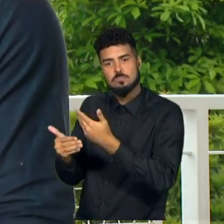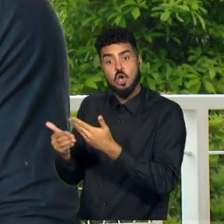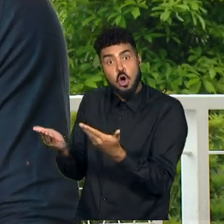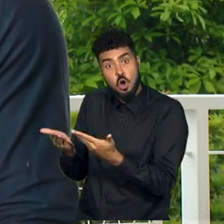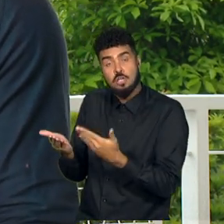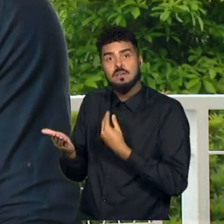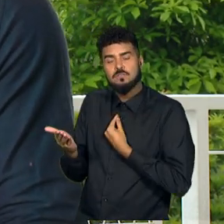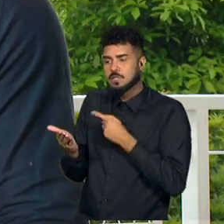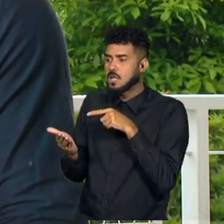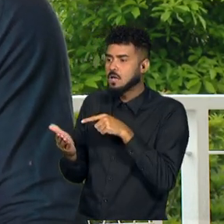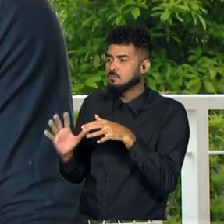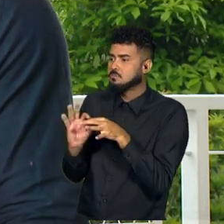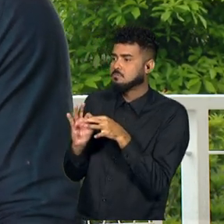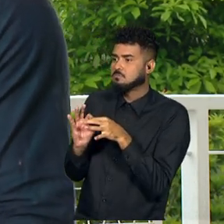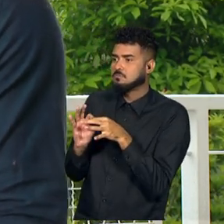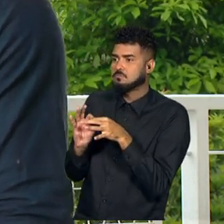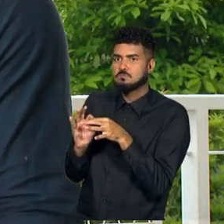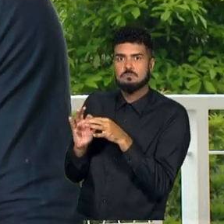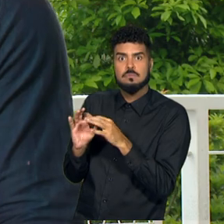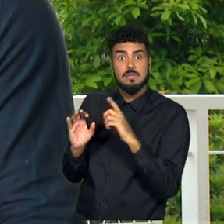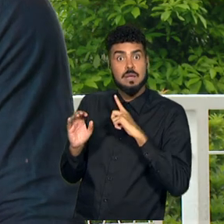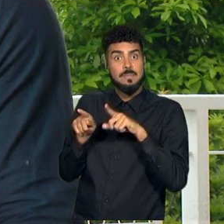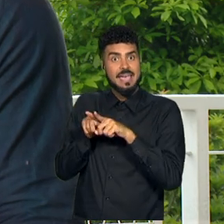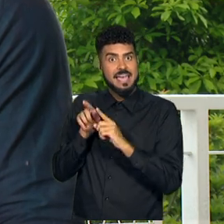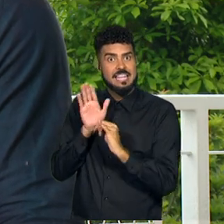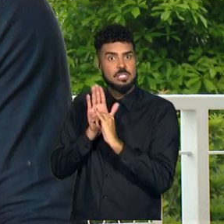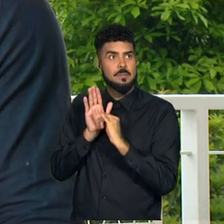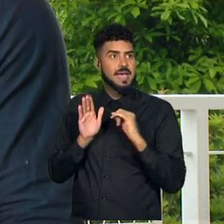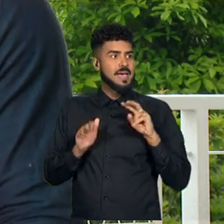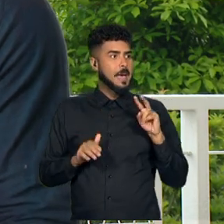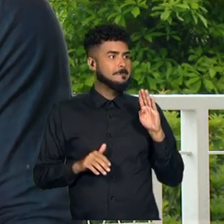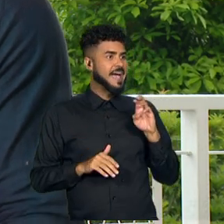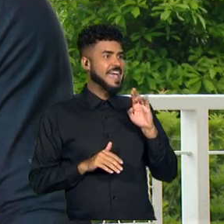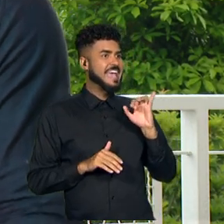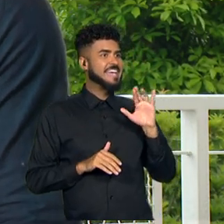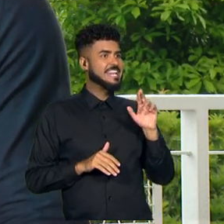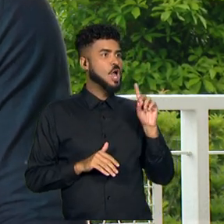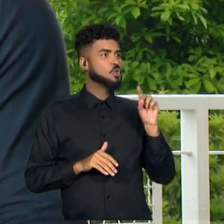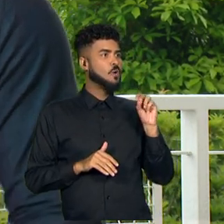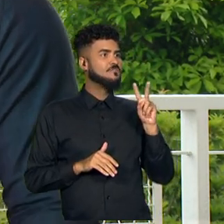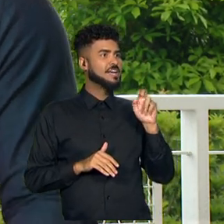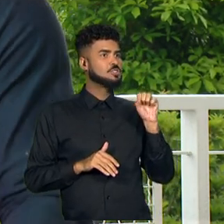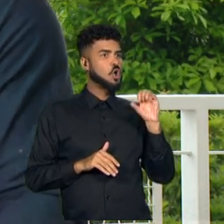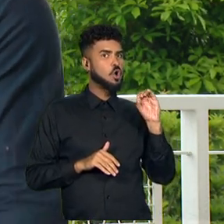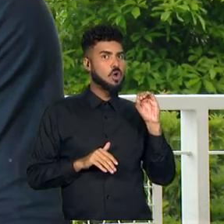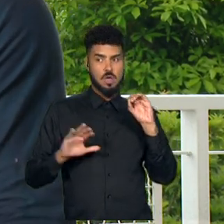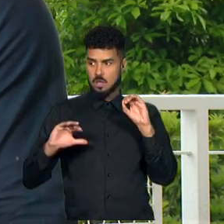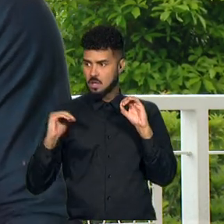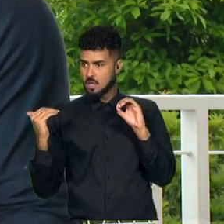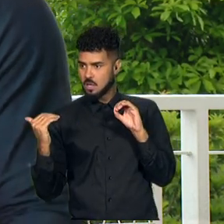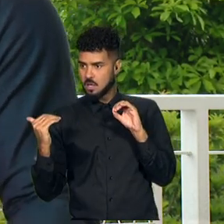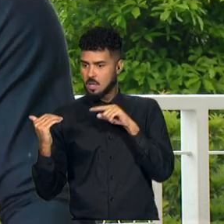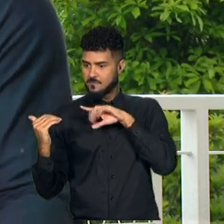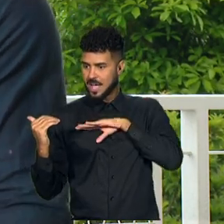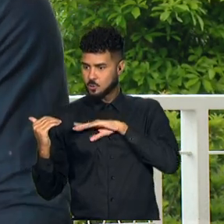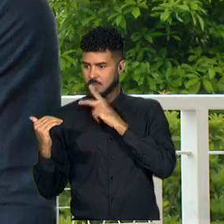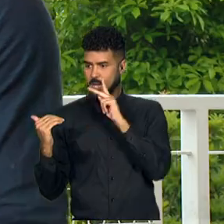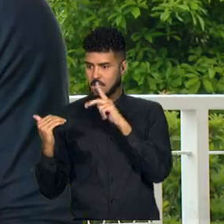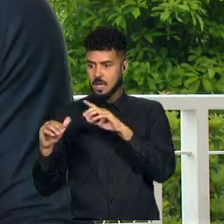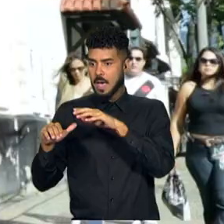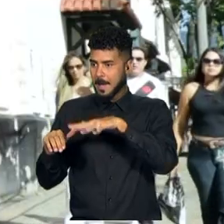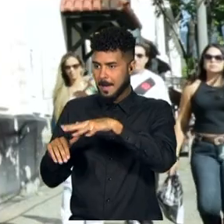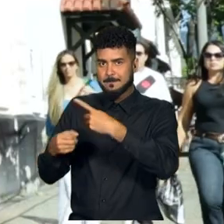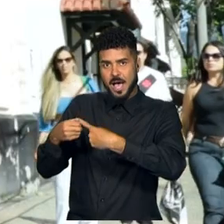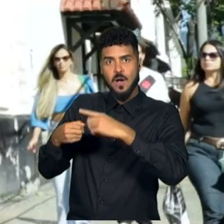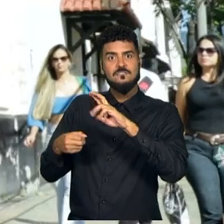dão sentido à região, inclusive com a própria identificação do nome, né? Afinal de contas, a gente fala de Barreira do Vasco da Gama, do bairro Vasco da Gama, que fica no entorno do estádio